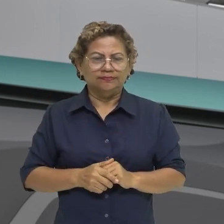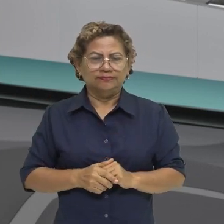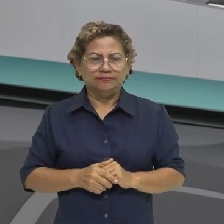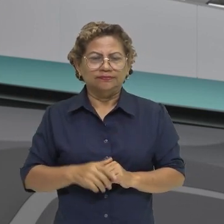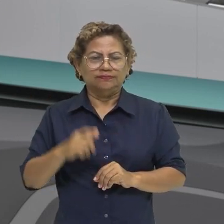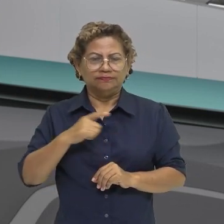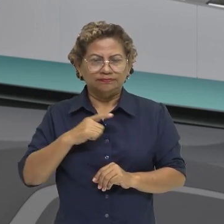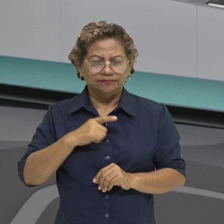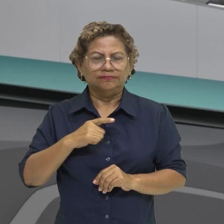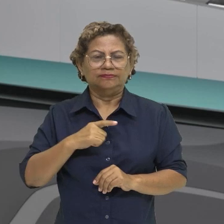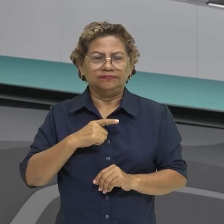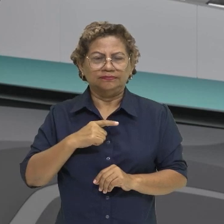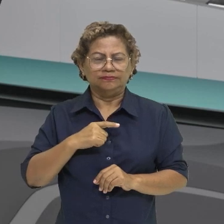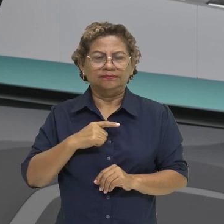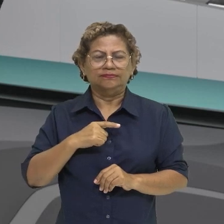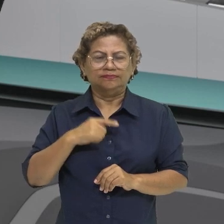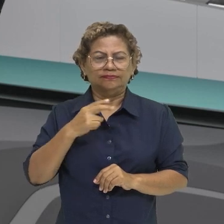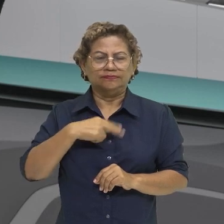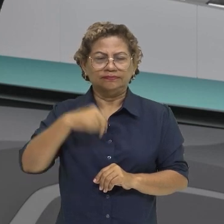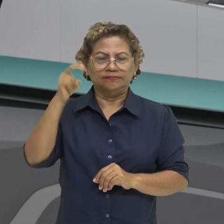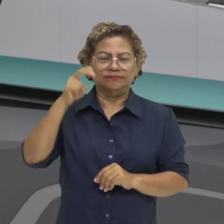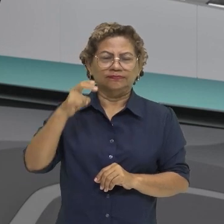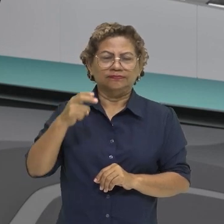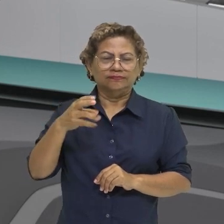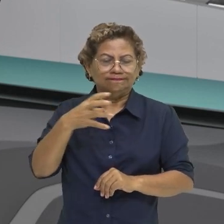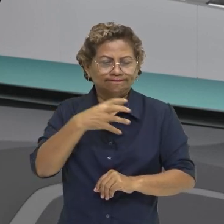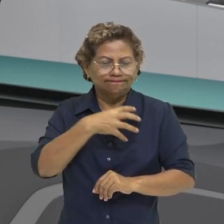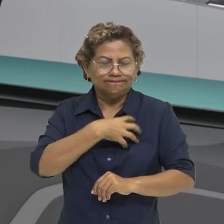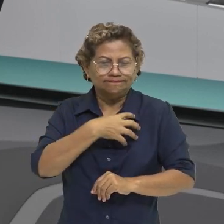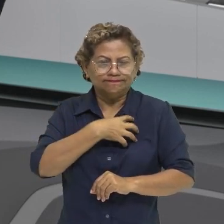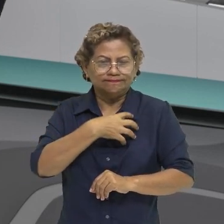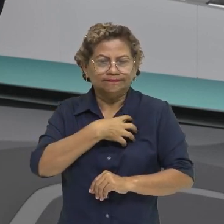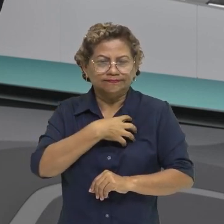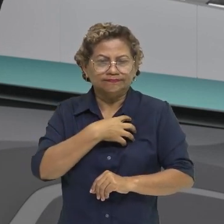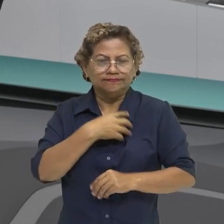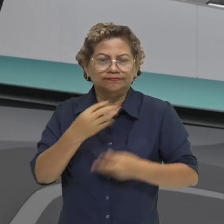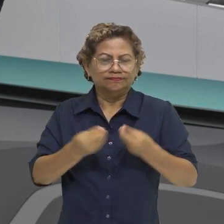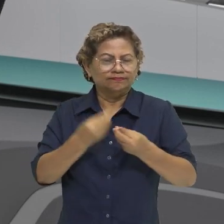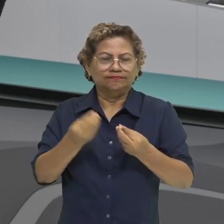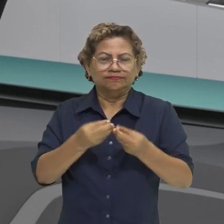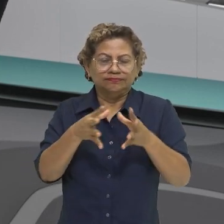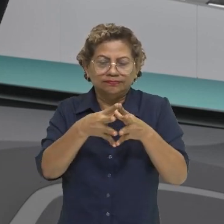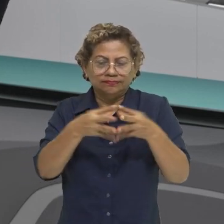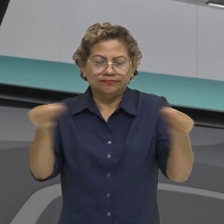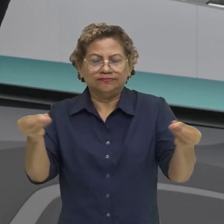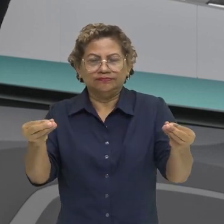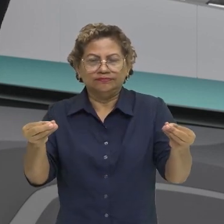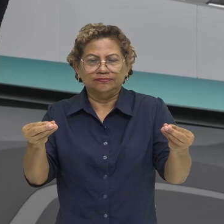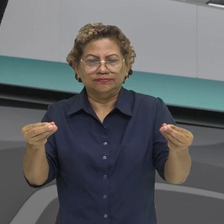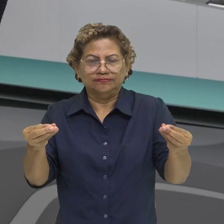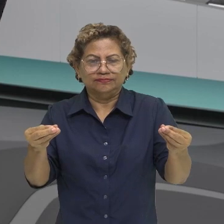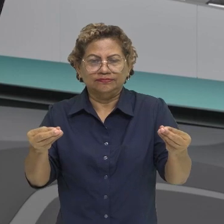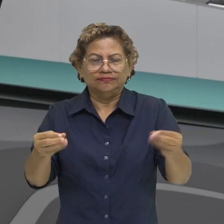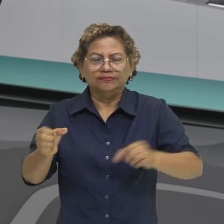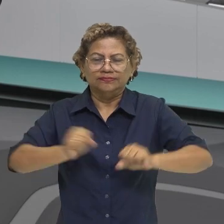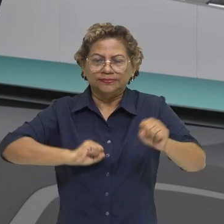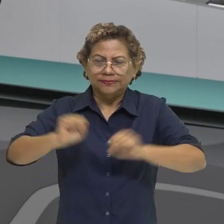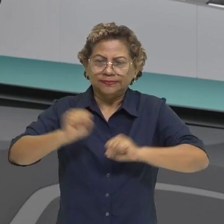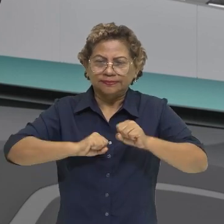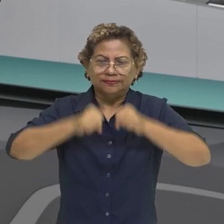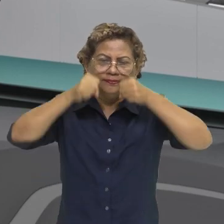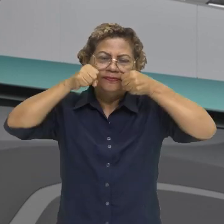do norte. Teto, caíste, crença, já não vives. Correi, correi, ó